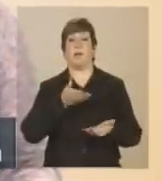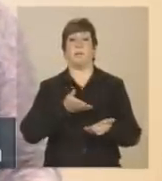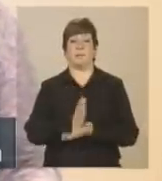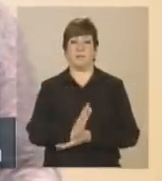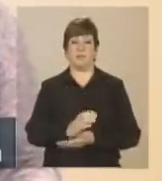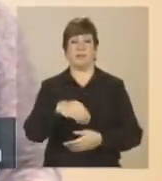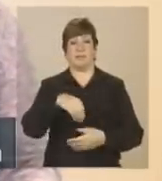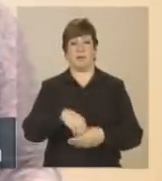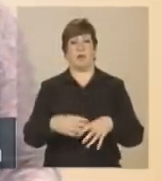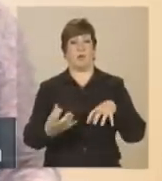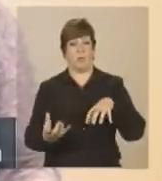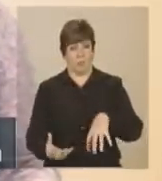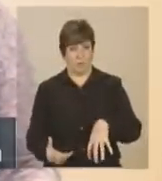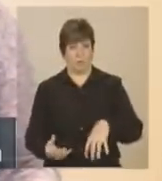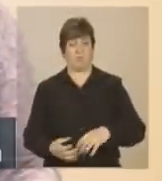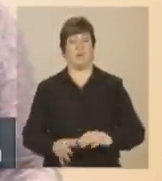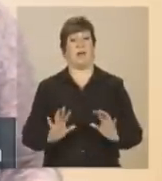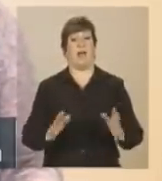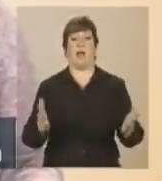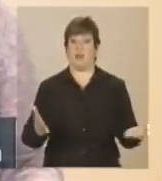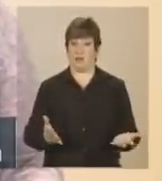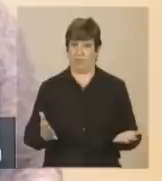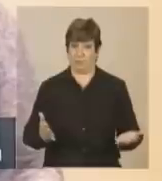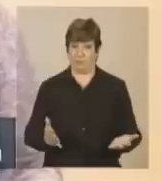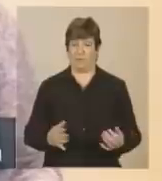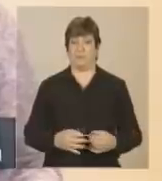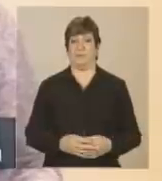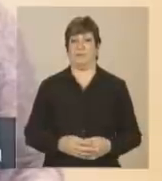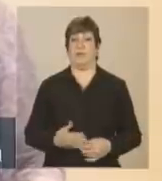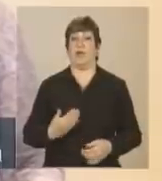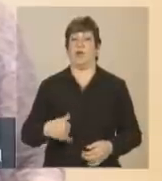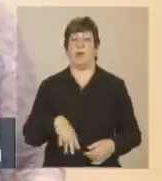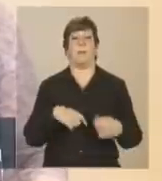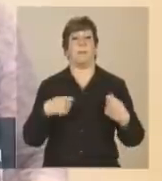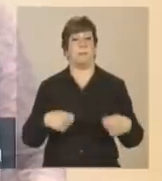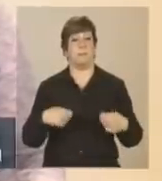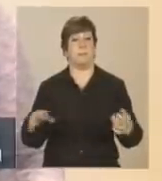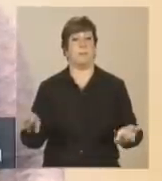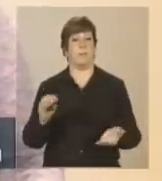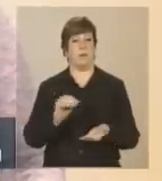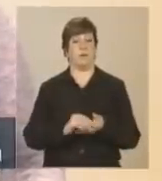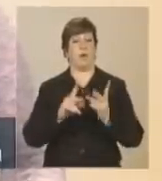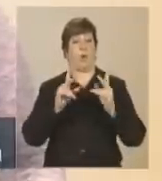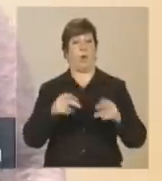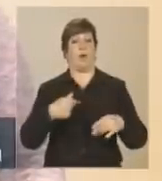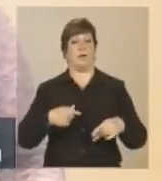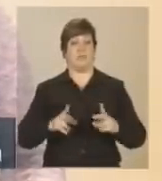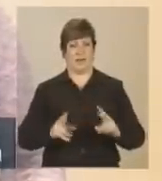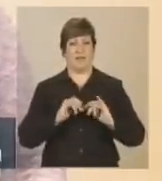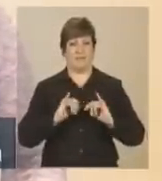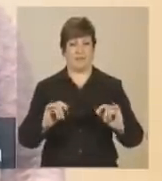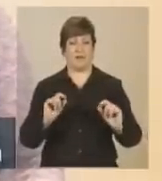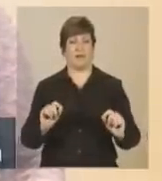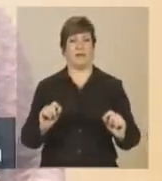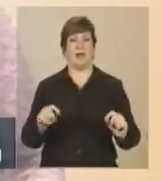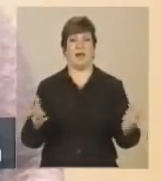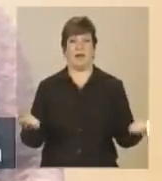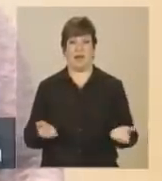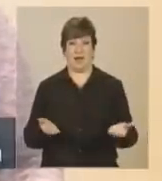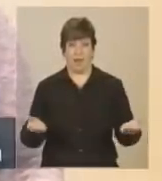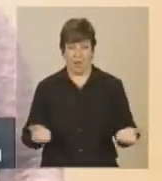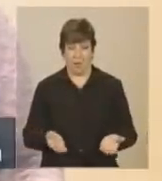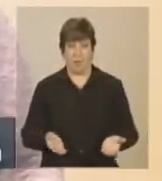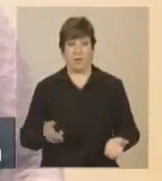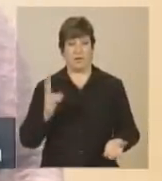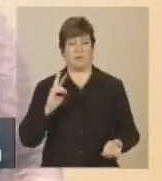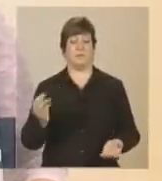no Congresso Nacional. Agora, nós vamos ter de colocar, como a gente sempre diz, né, Aloysio? Trata-se agora de colocar